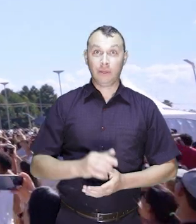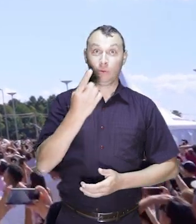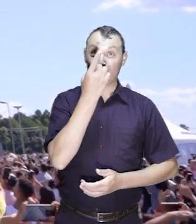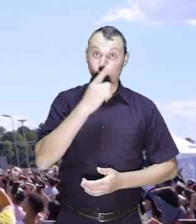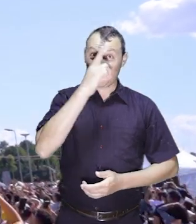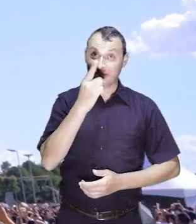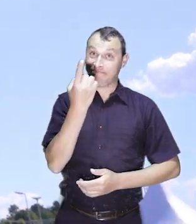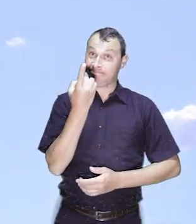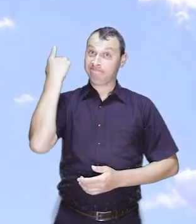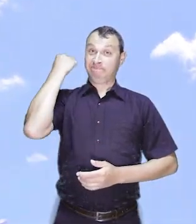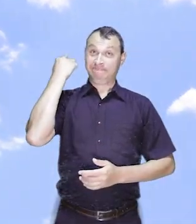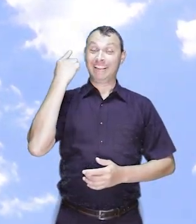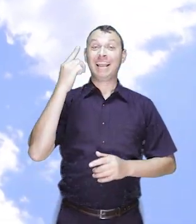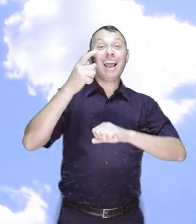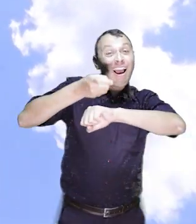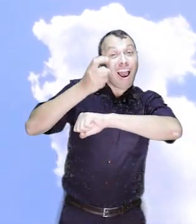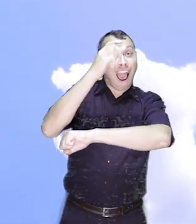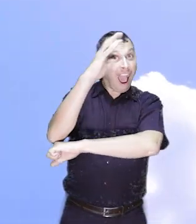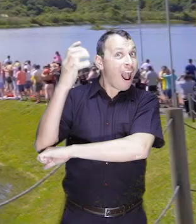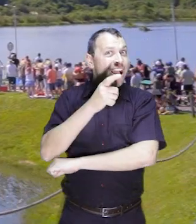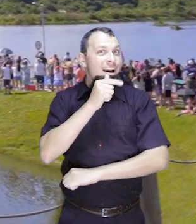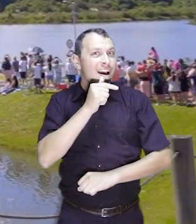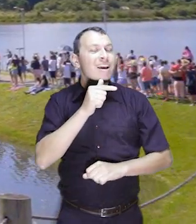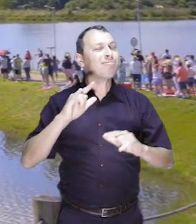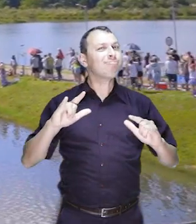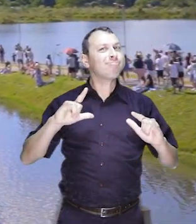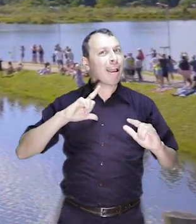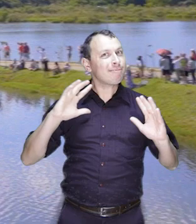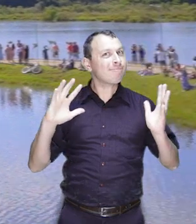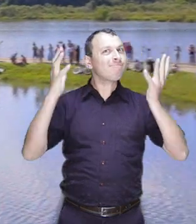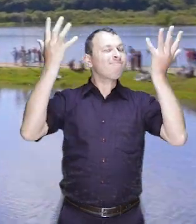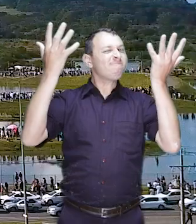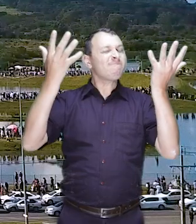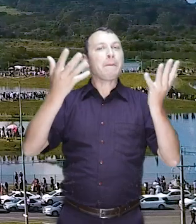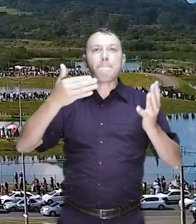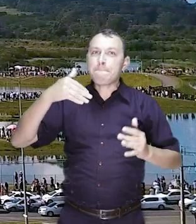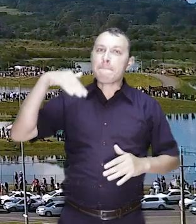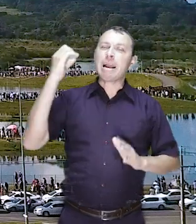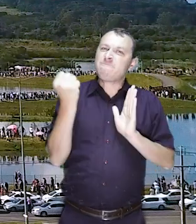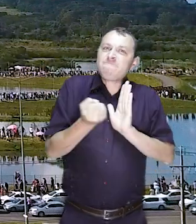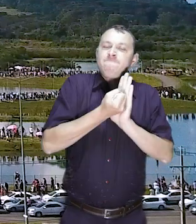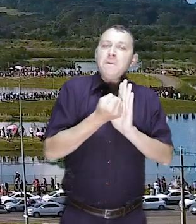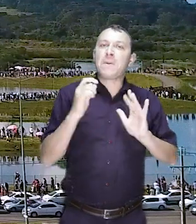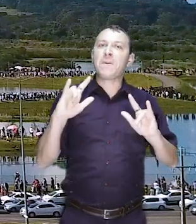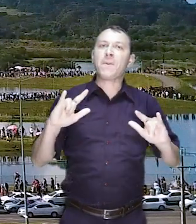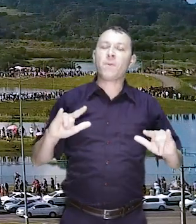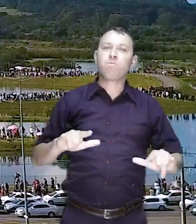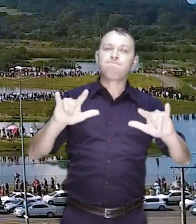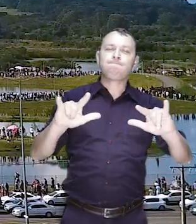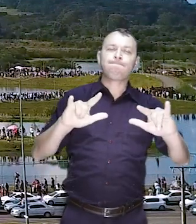No último domingo, o Parque das Águas recebeu um dos maiores eventos da história de Pinhais, com a apresentação